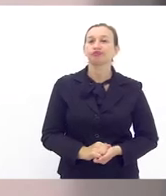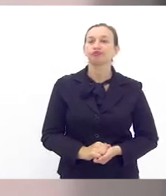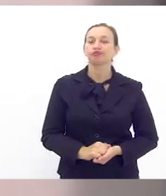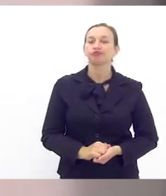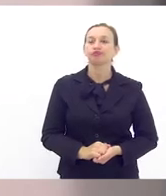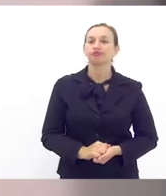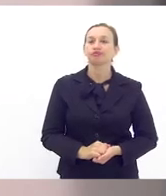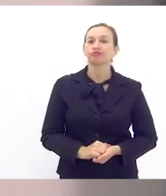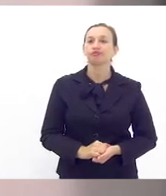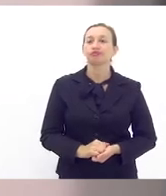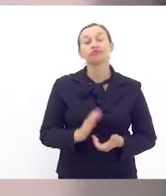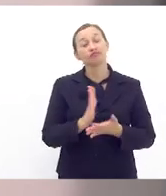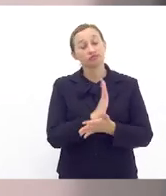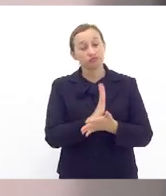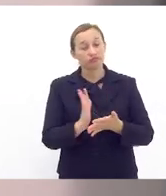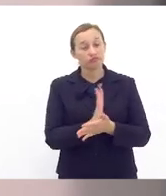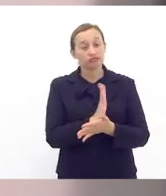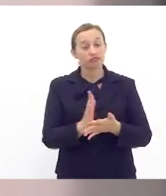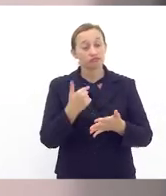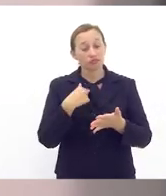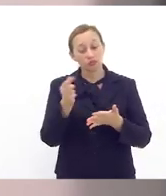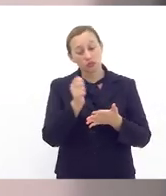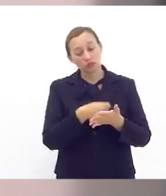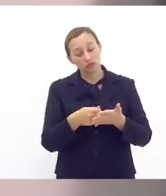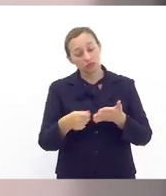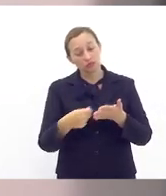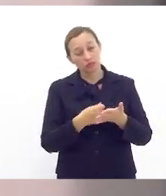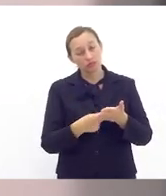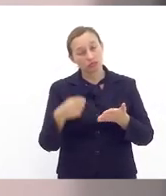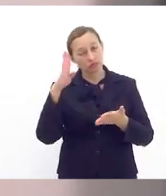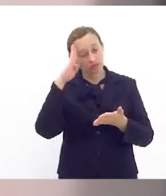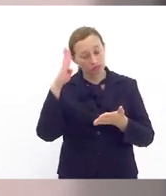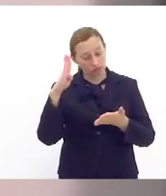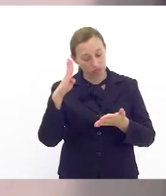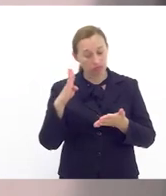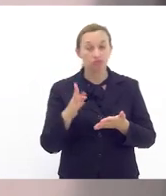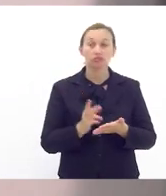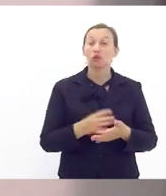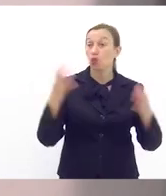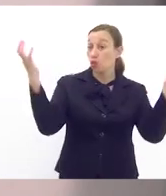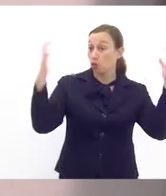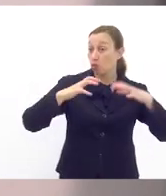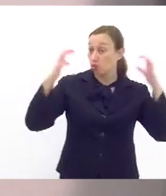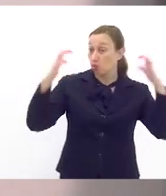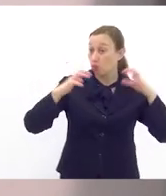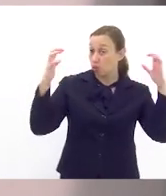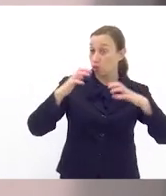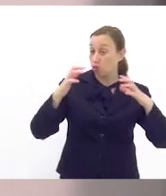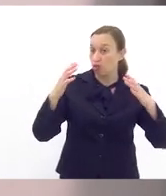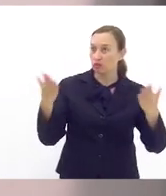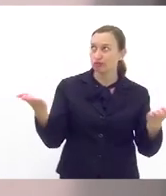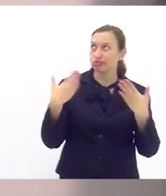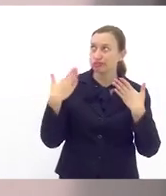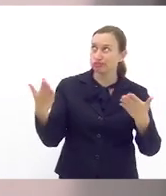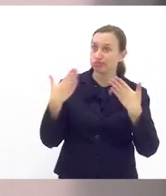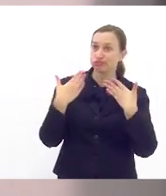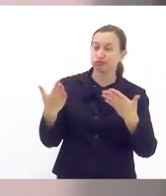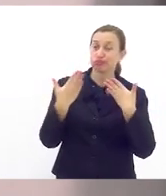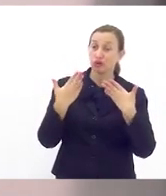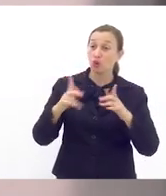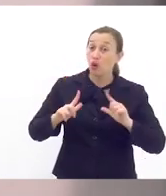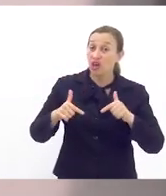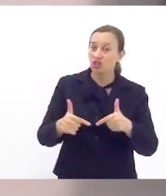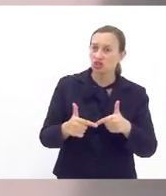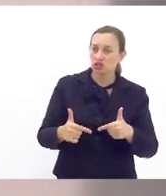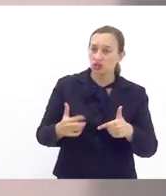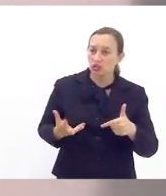algumas questões e aí eu anotei aqui principalmente né A questão da chuva de verão e uma ação preventiva né então